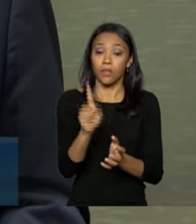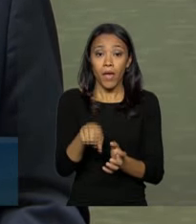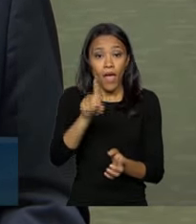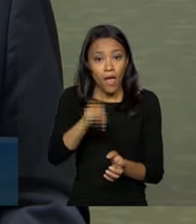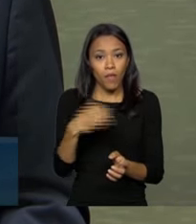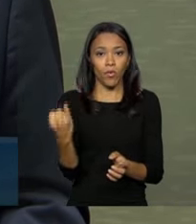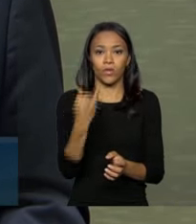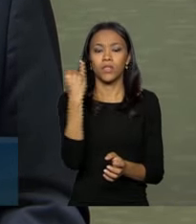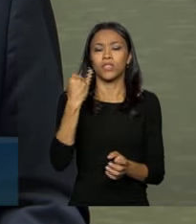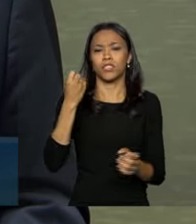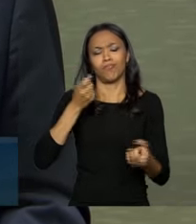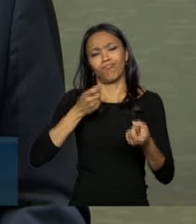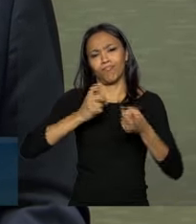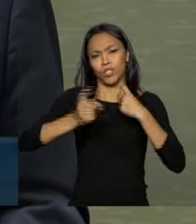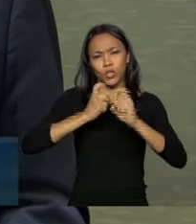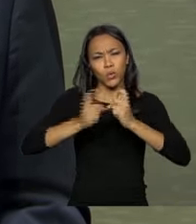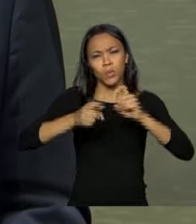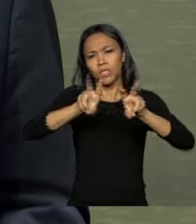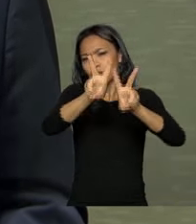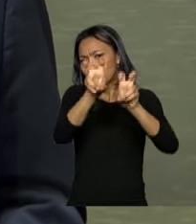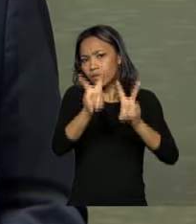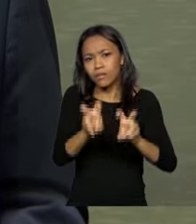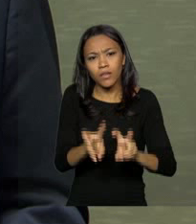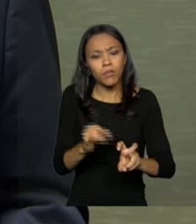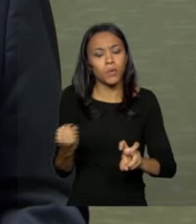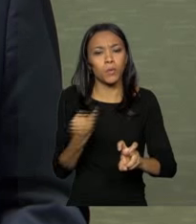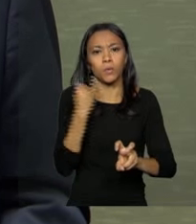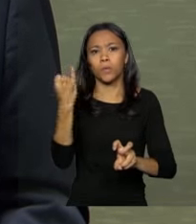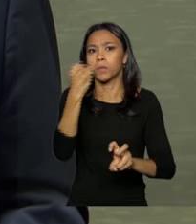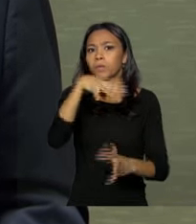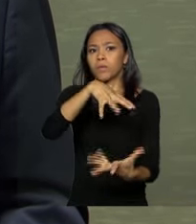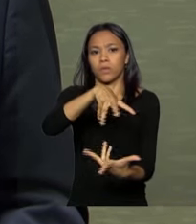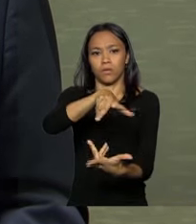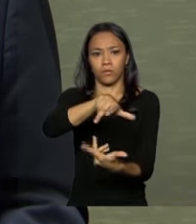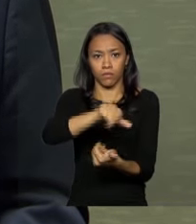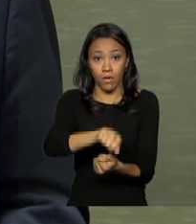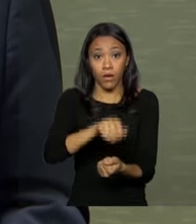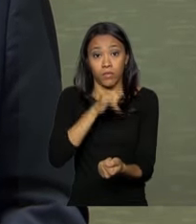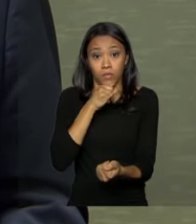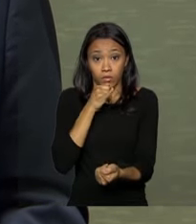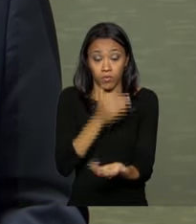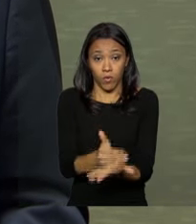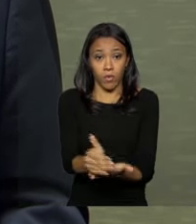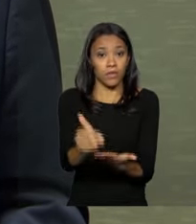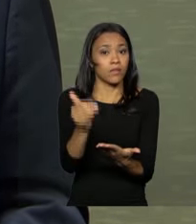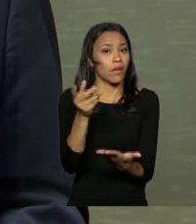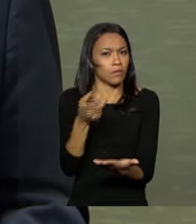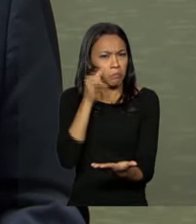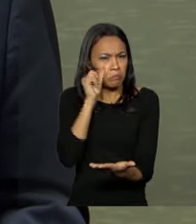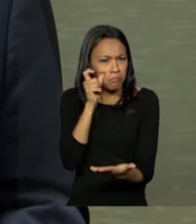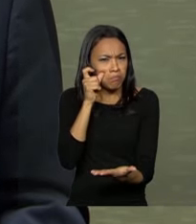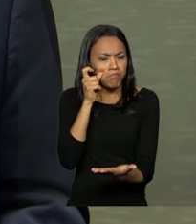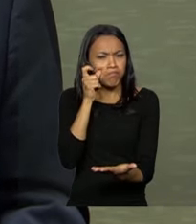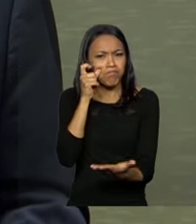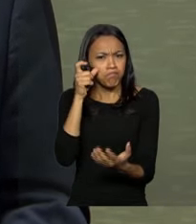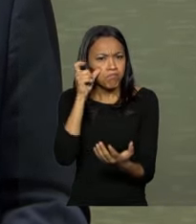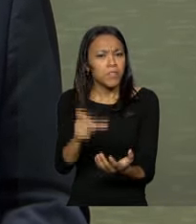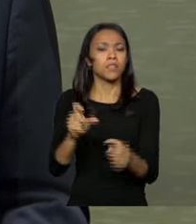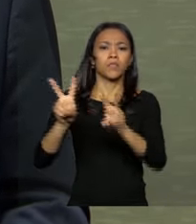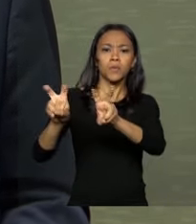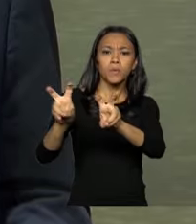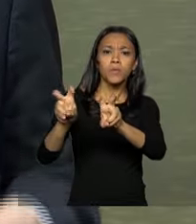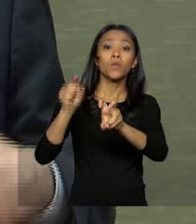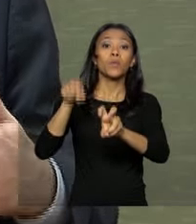entre nós grandes temas de governança global. Aí nós temos, só para começar, por exemplo, um tema muito interessante, que é o tema do Conselho